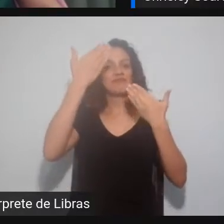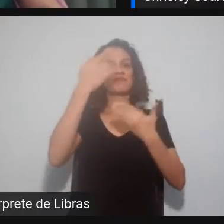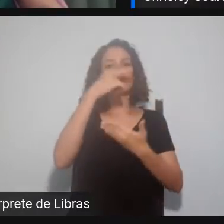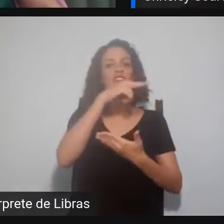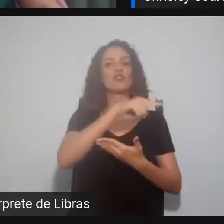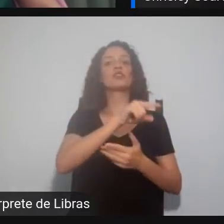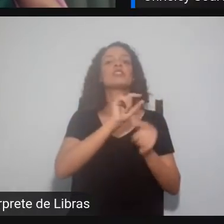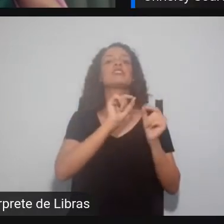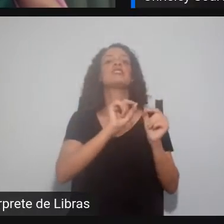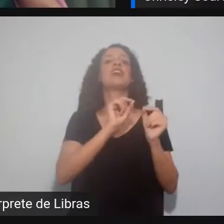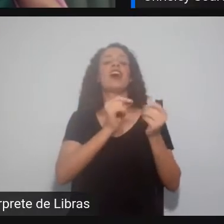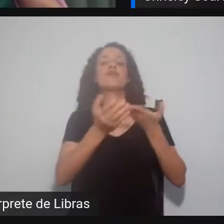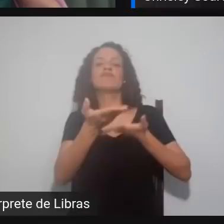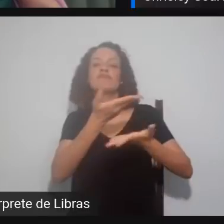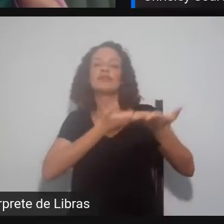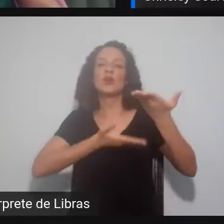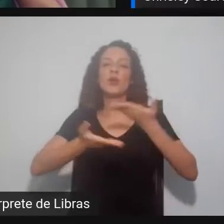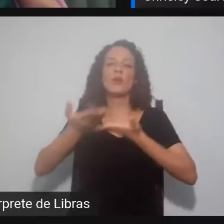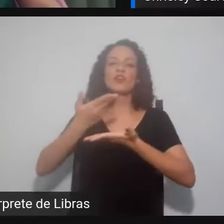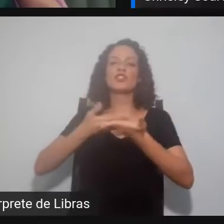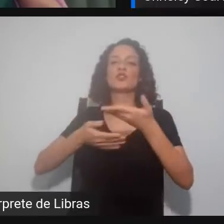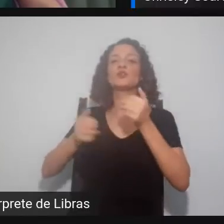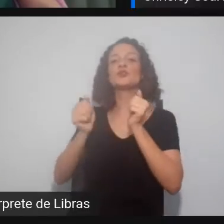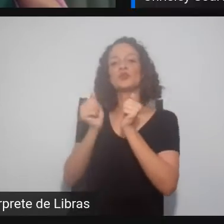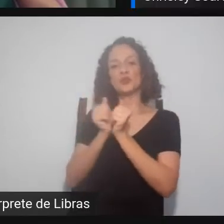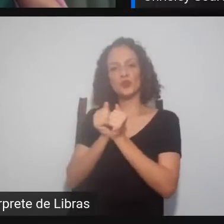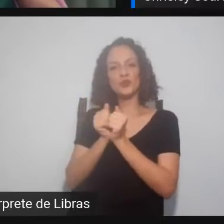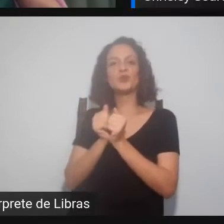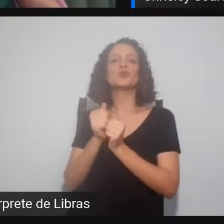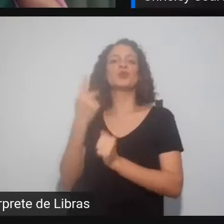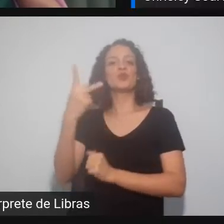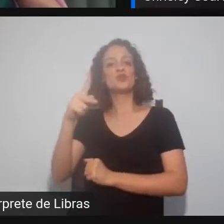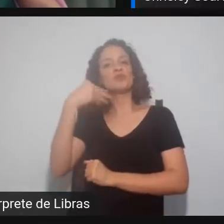seus conhecimentos, suas vivências na educação.